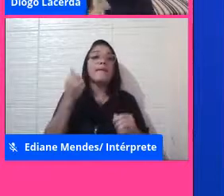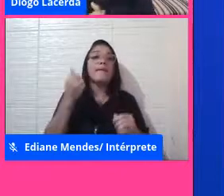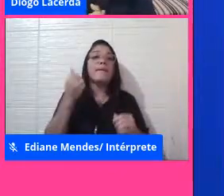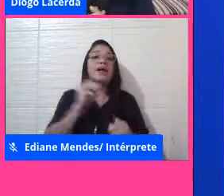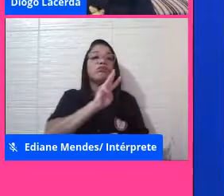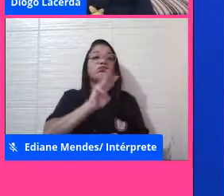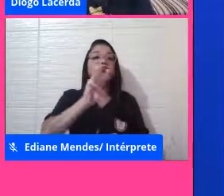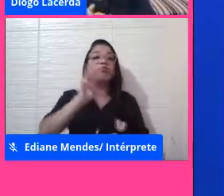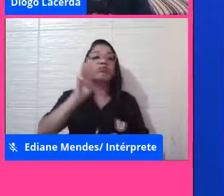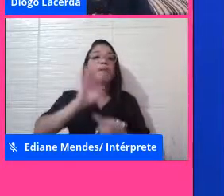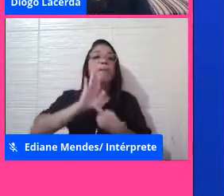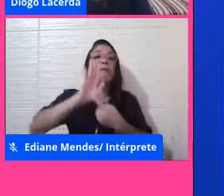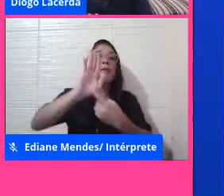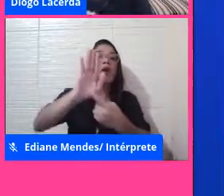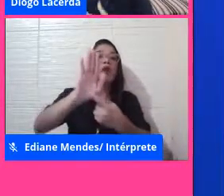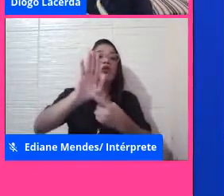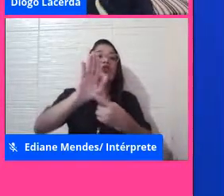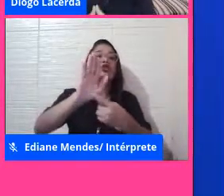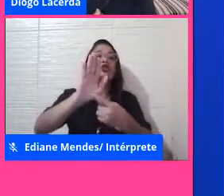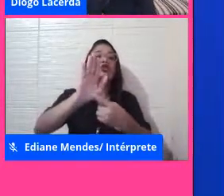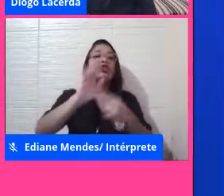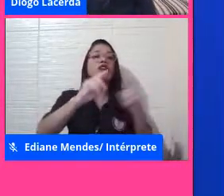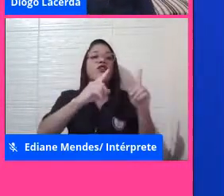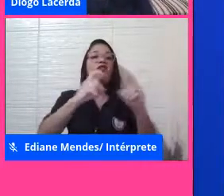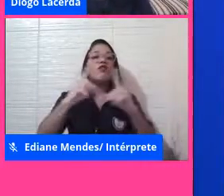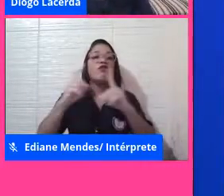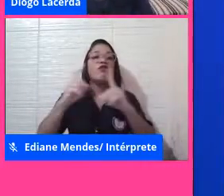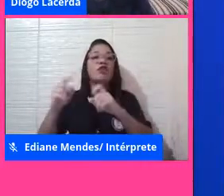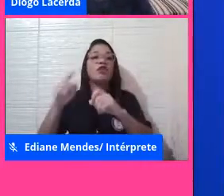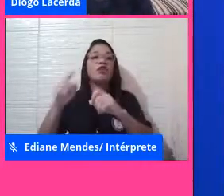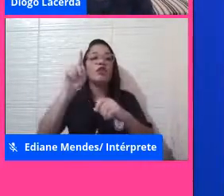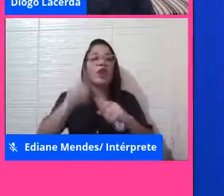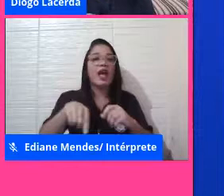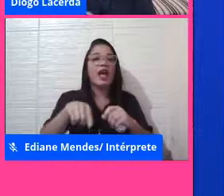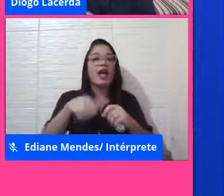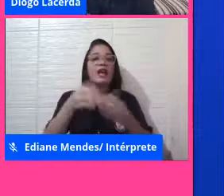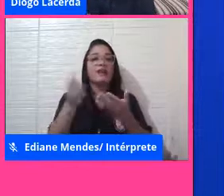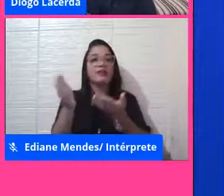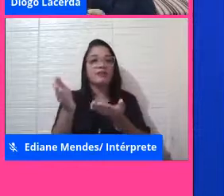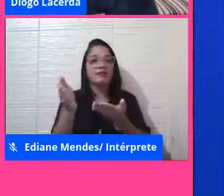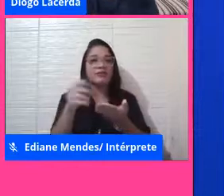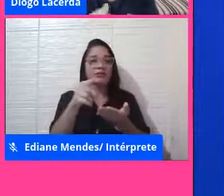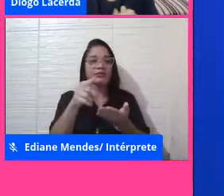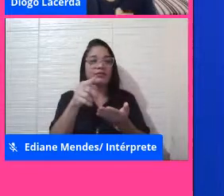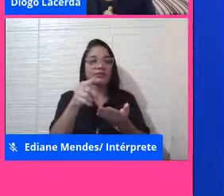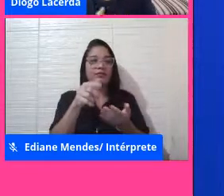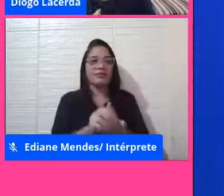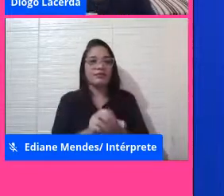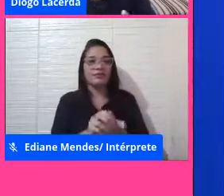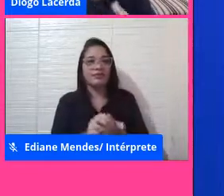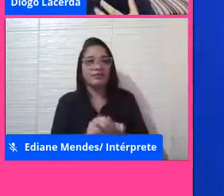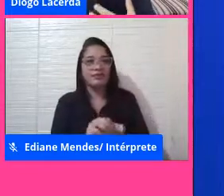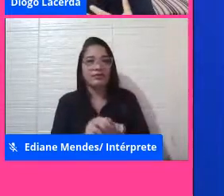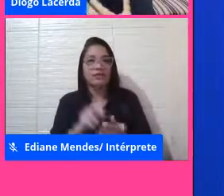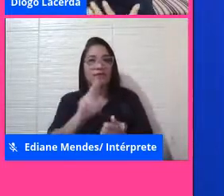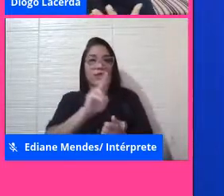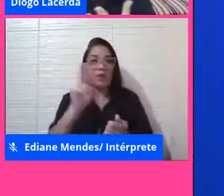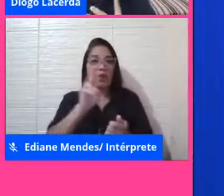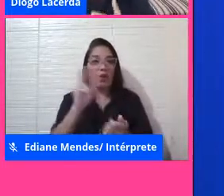modelo 3D pronto. Você vai baixar diversos modelos, né? Sei lá, House Connector, feito tem aqui no meio,